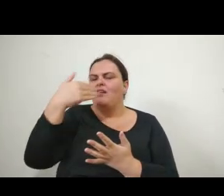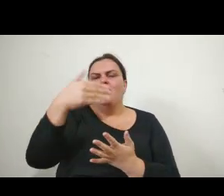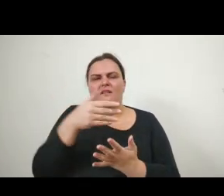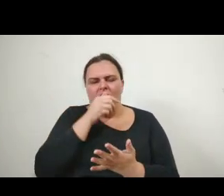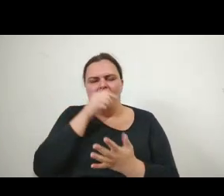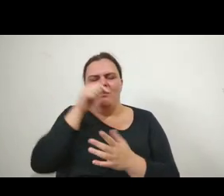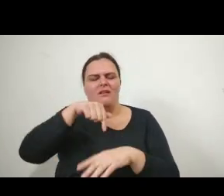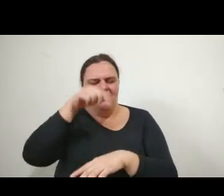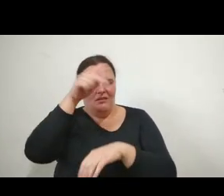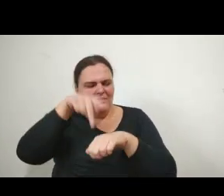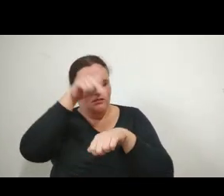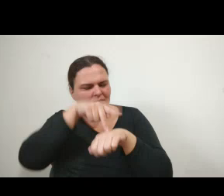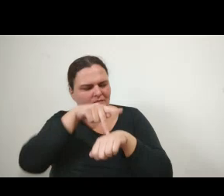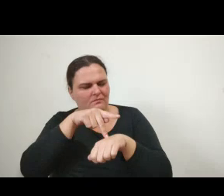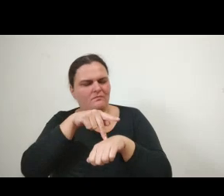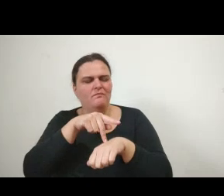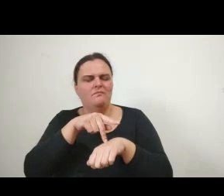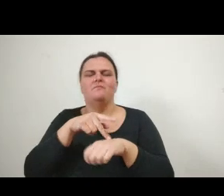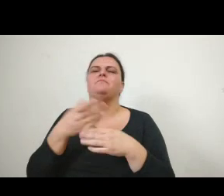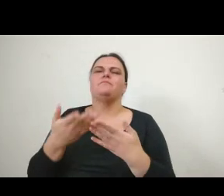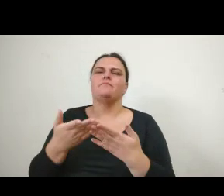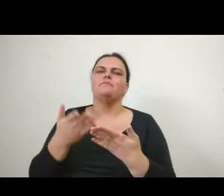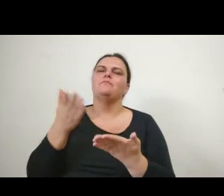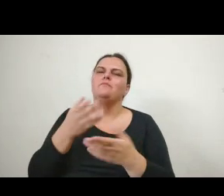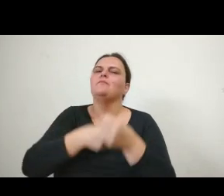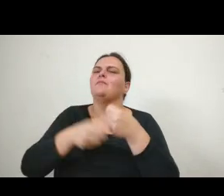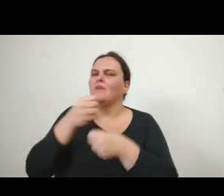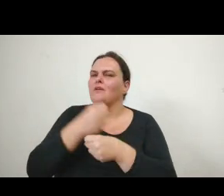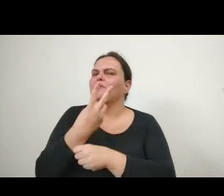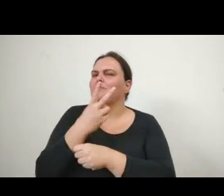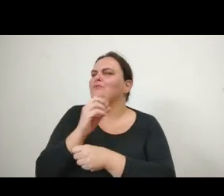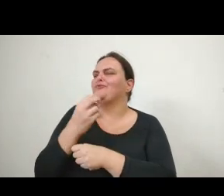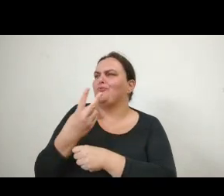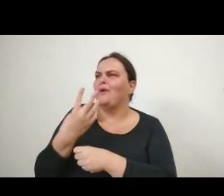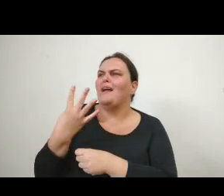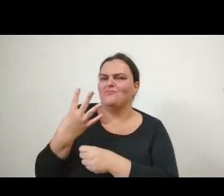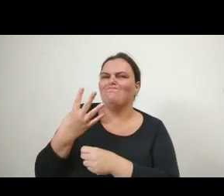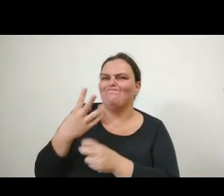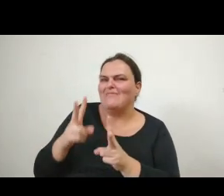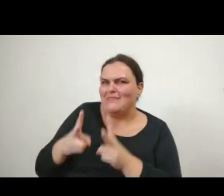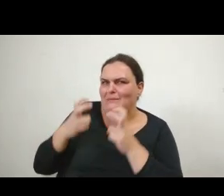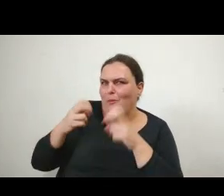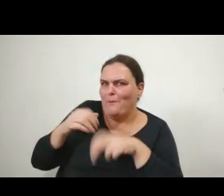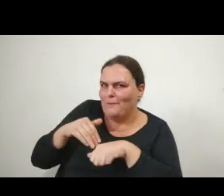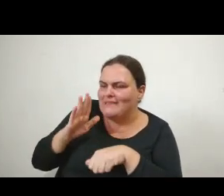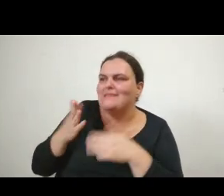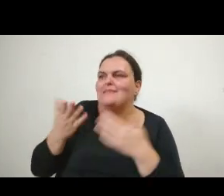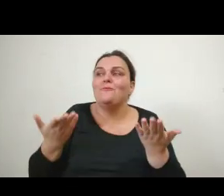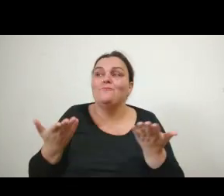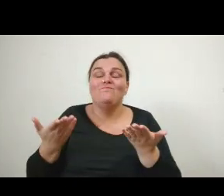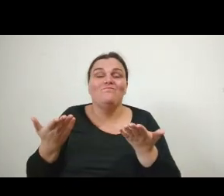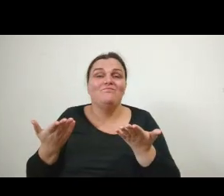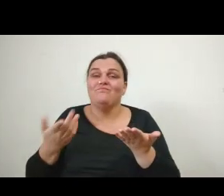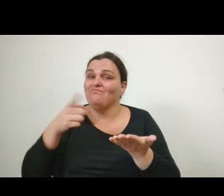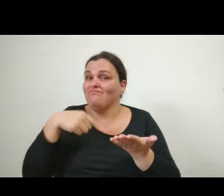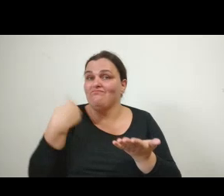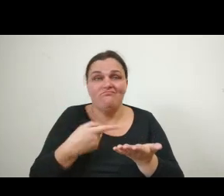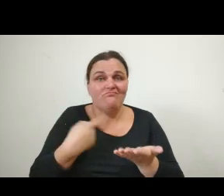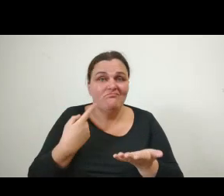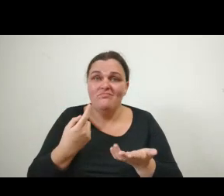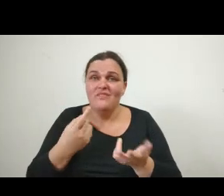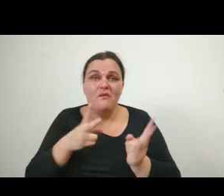aconteceu em 2024, né, no Rio Grande do Sul, eles podem ficar mais frequentes com as